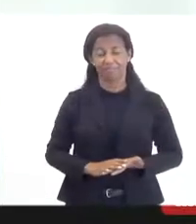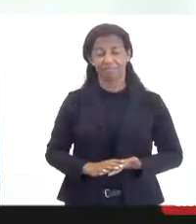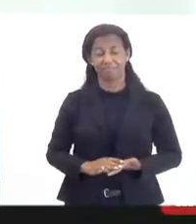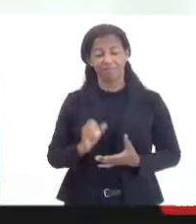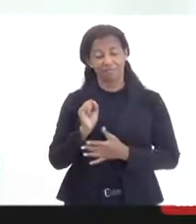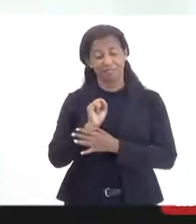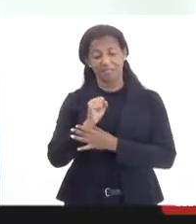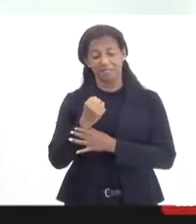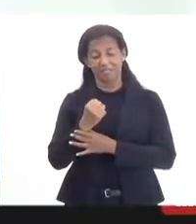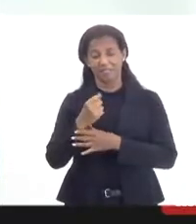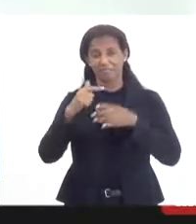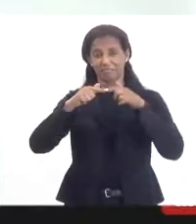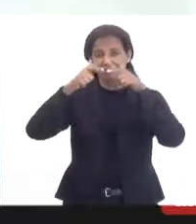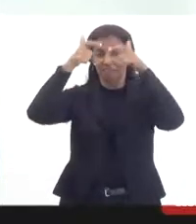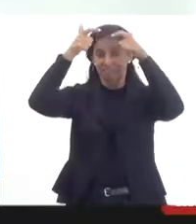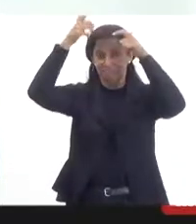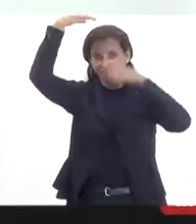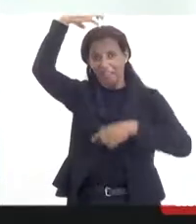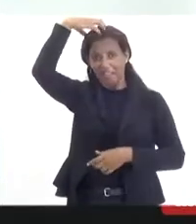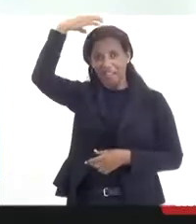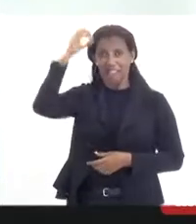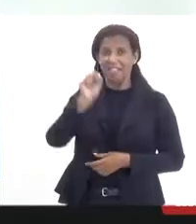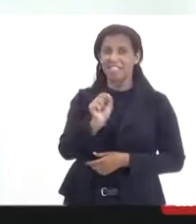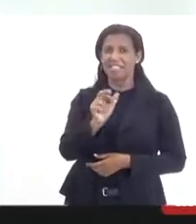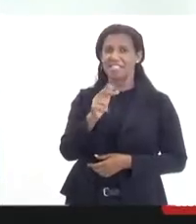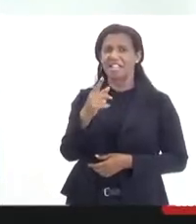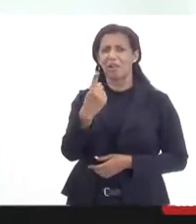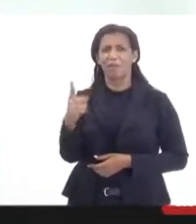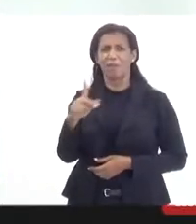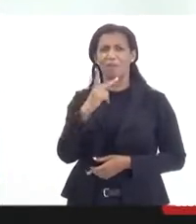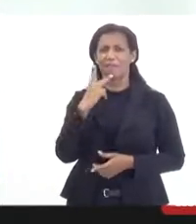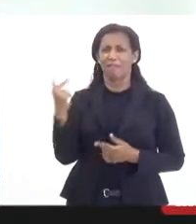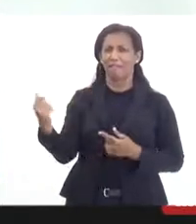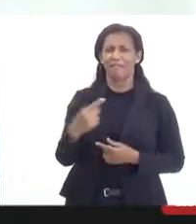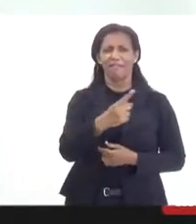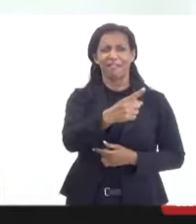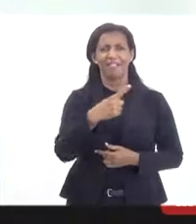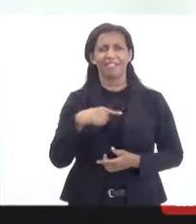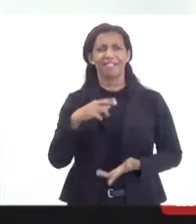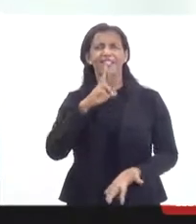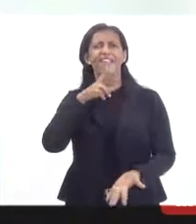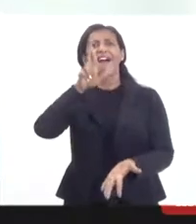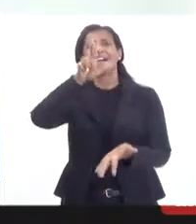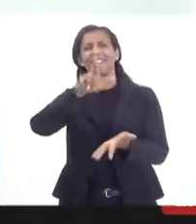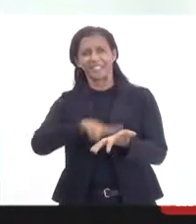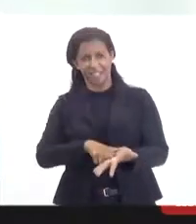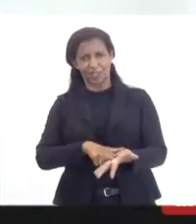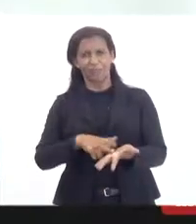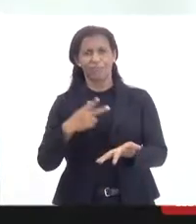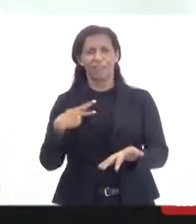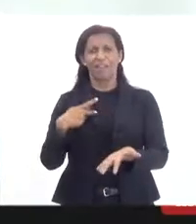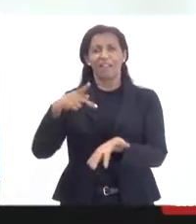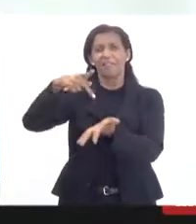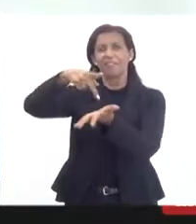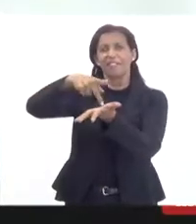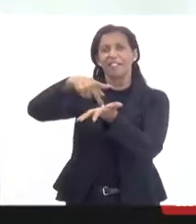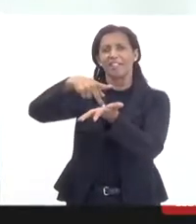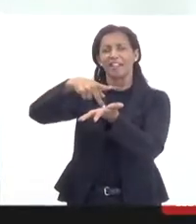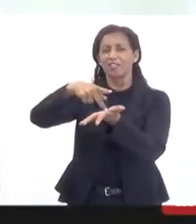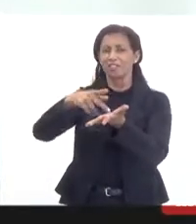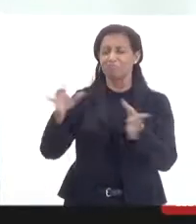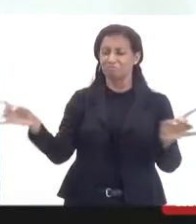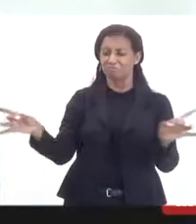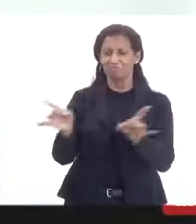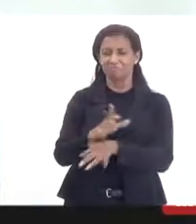seguramente o rei Salomão diria que todos dois têm razão e que a verdade está no meio, para desse